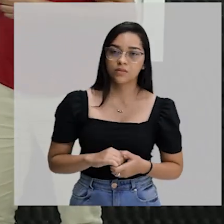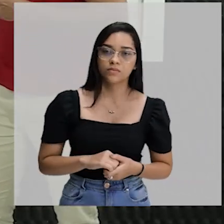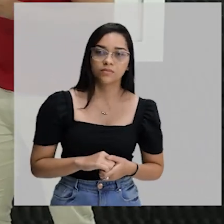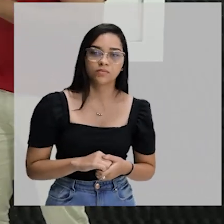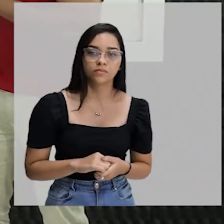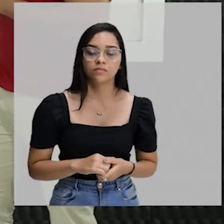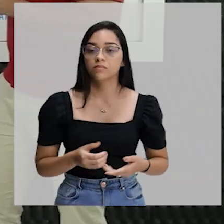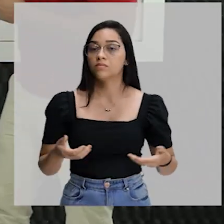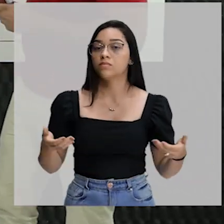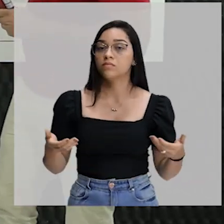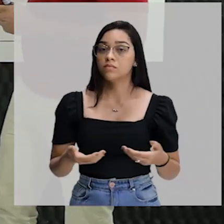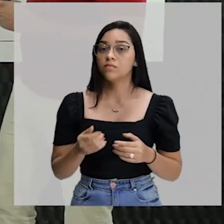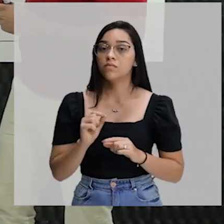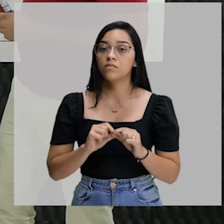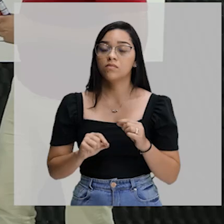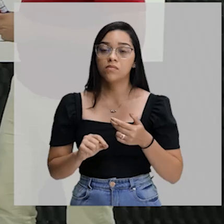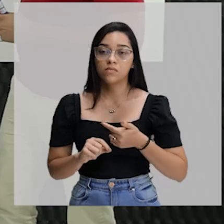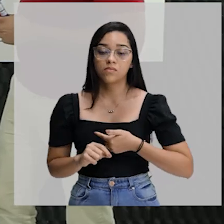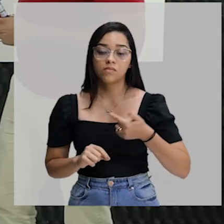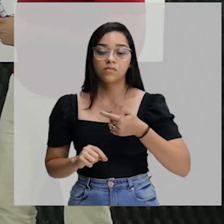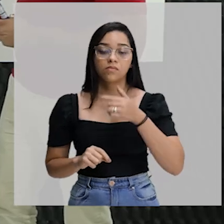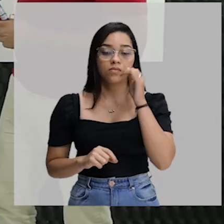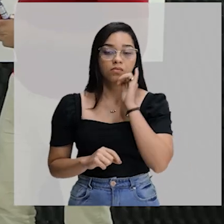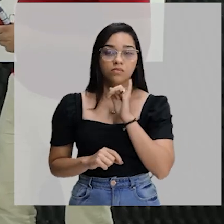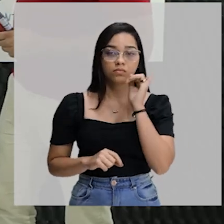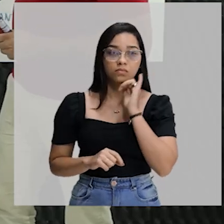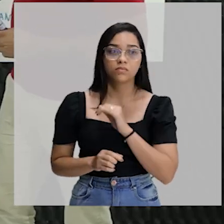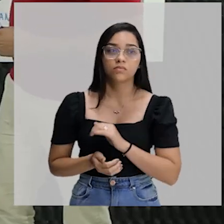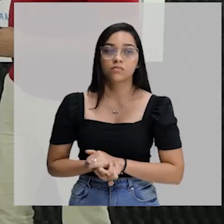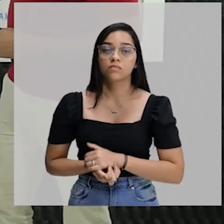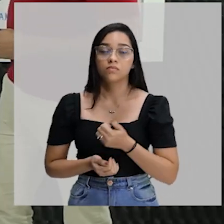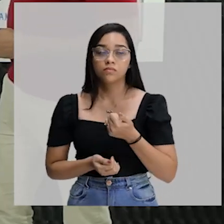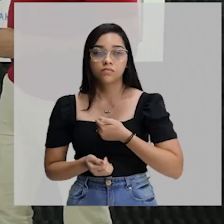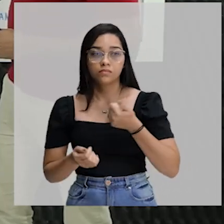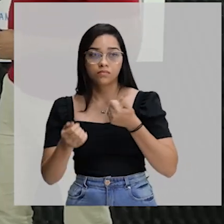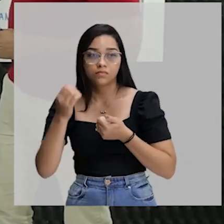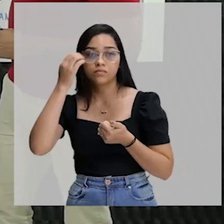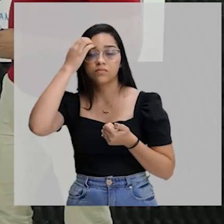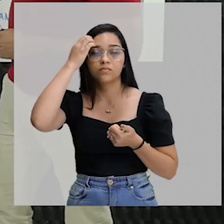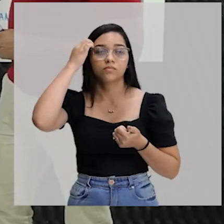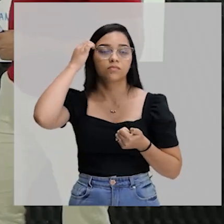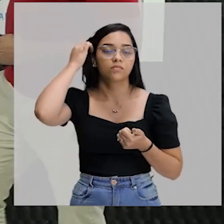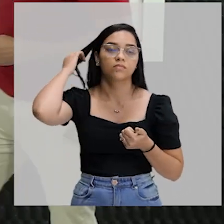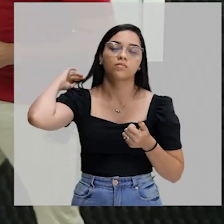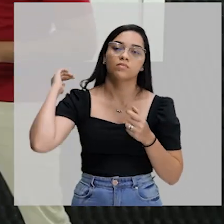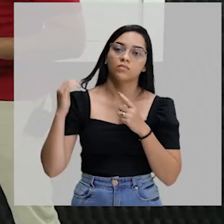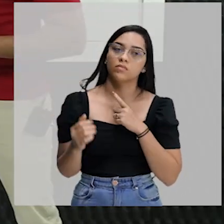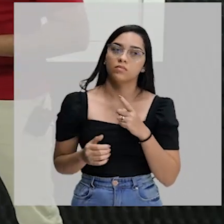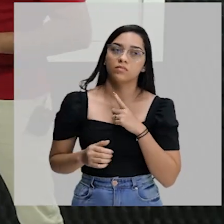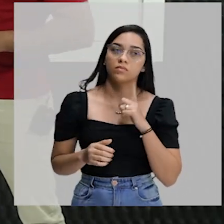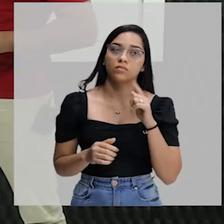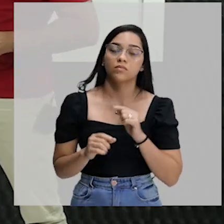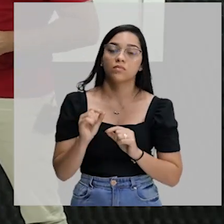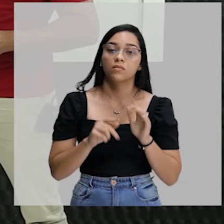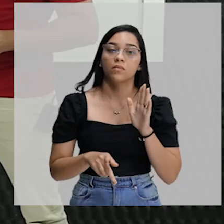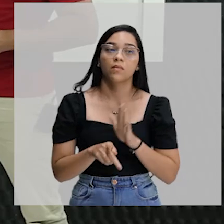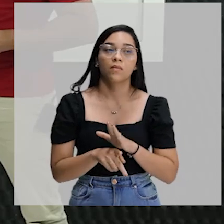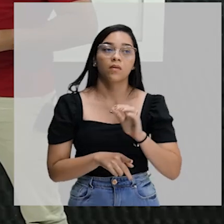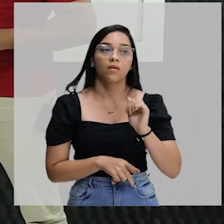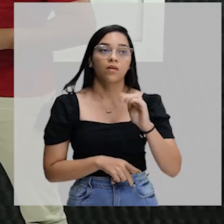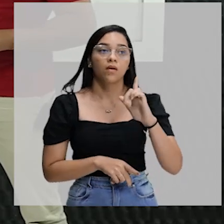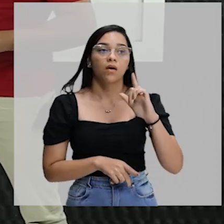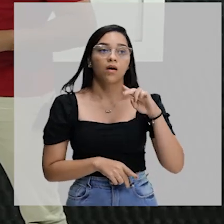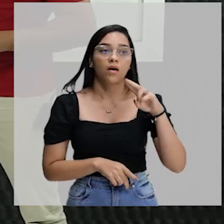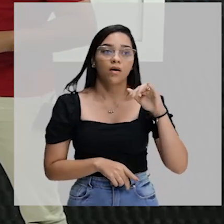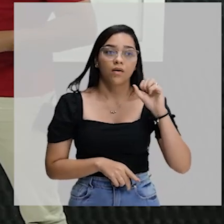recessiva. Agora, vamos ver esse segundo exemplo. Ó, o primeiro exemplo de uma herança autossômica recessiva é o caso do albinismo.